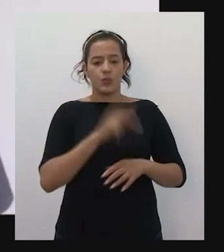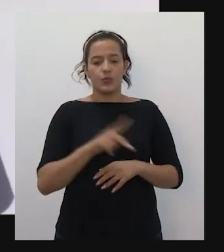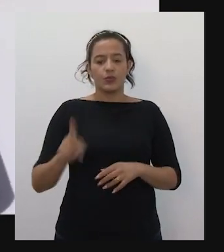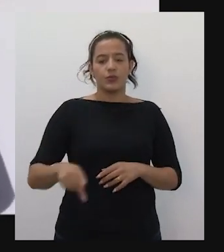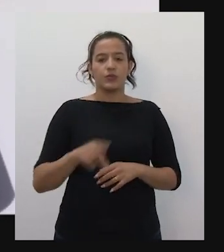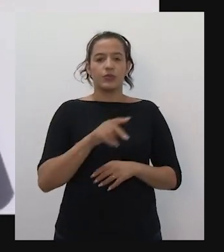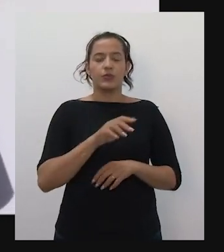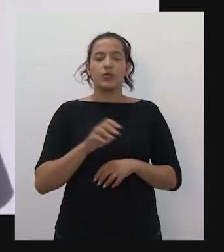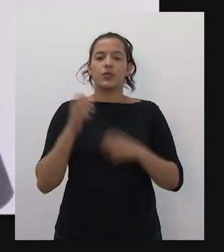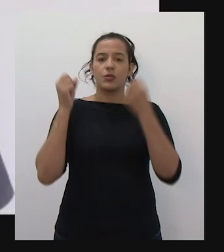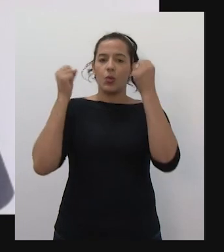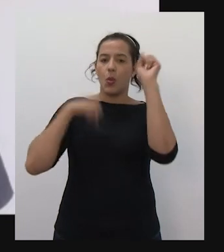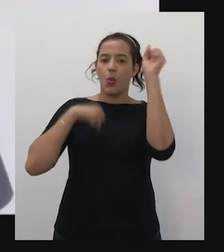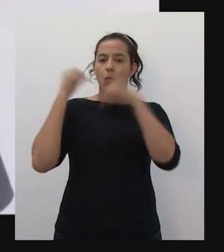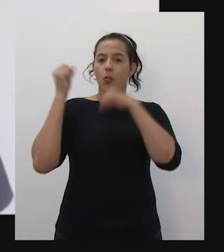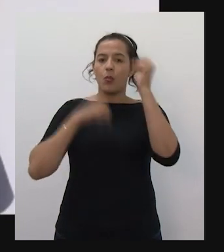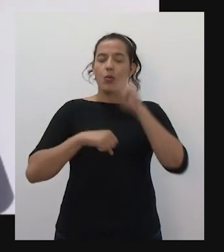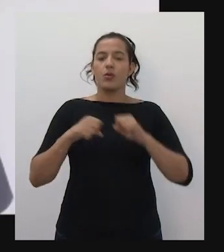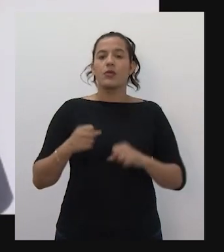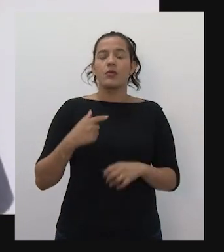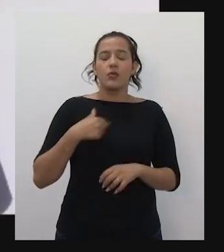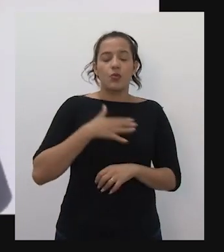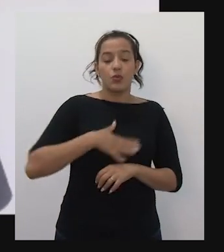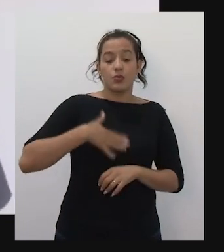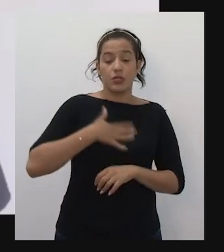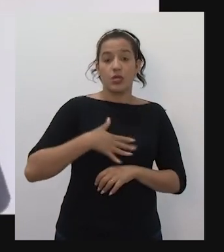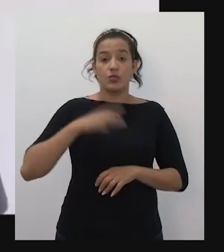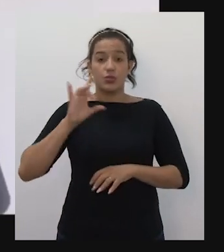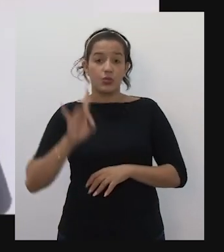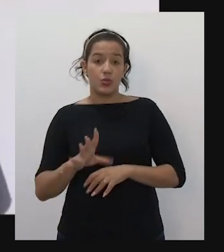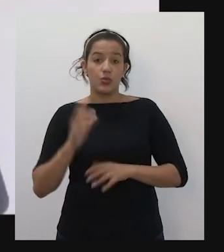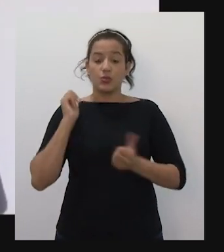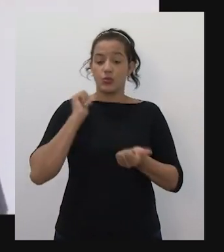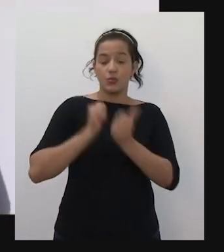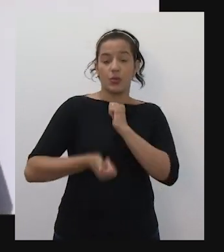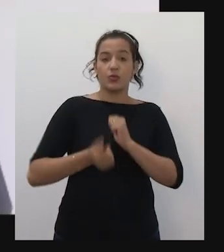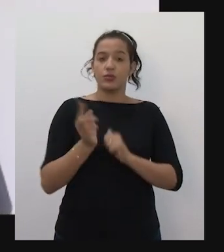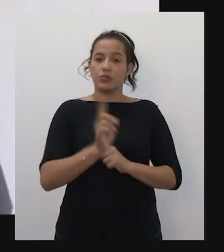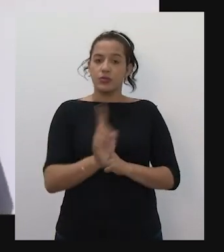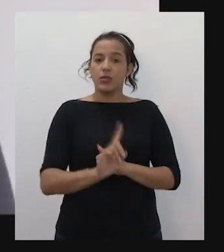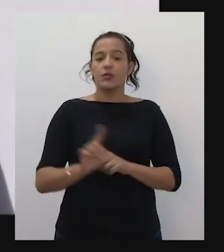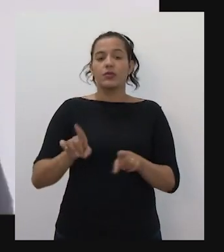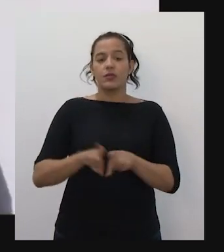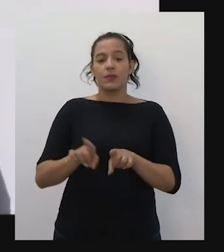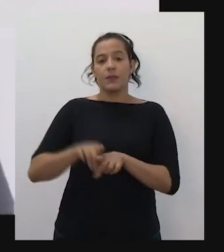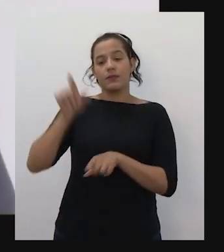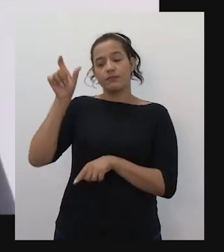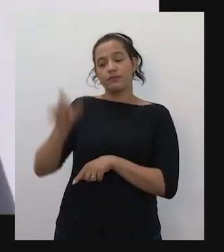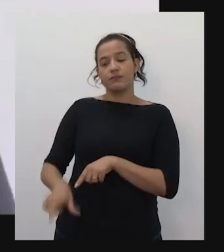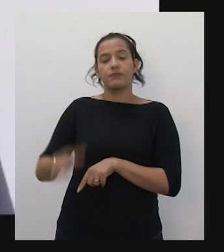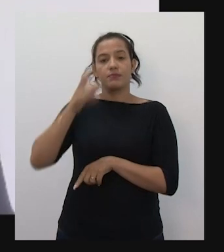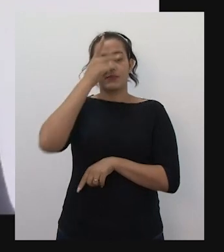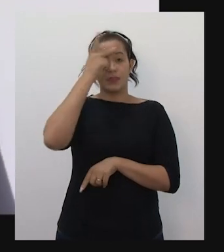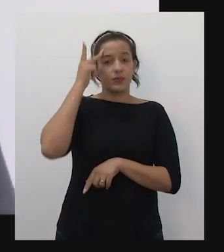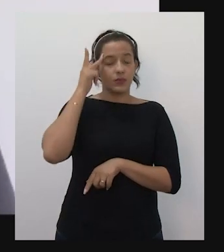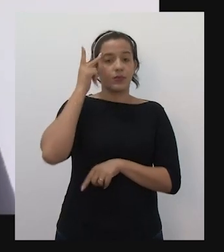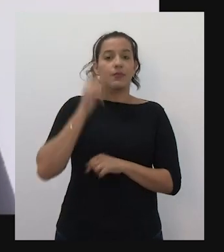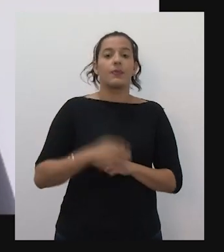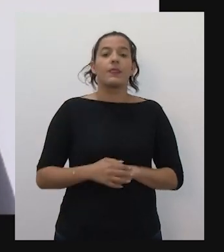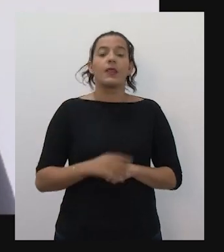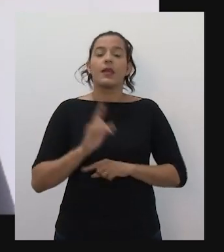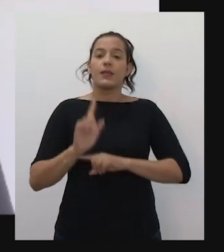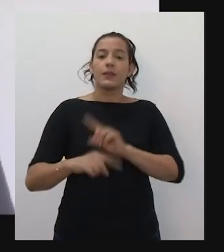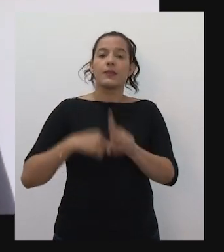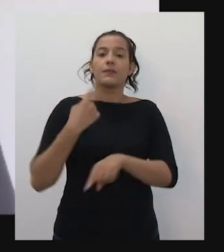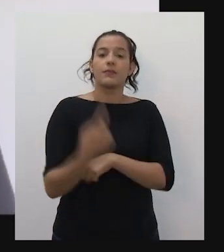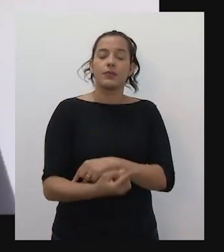Física, não adiantava apenas gostar de esportes, tinha que, acima de tudo, gostar de pessoas. E a segunda dizia que o bom